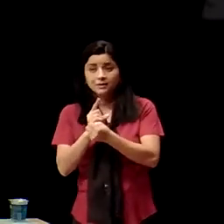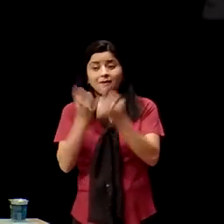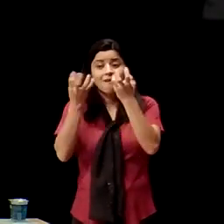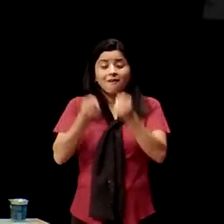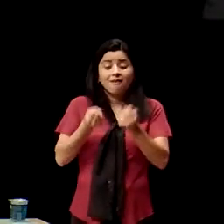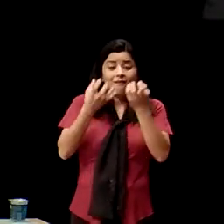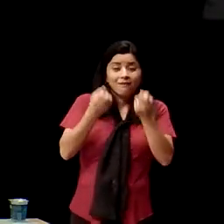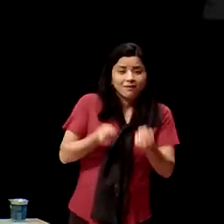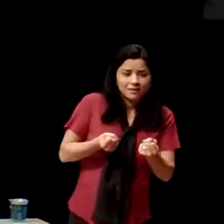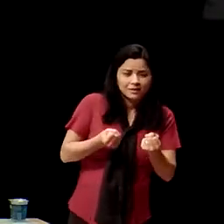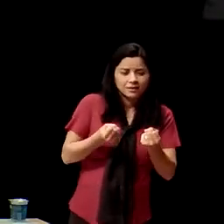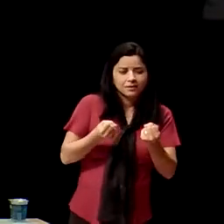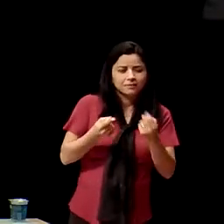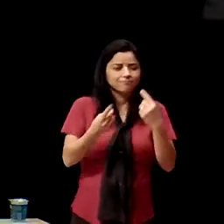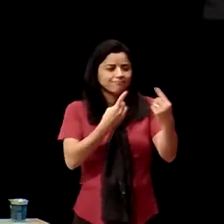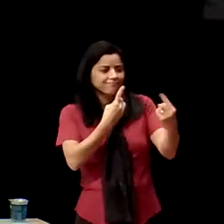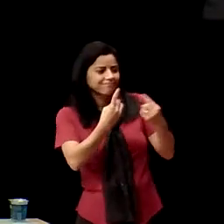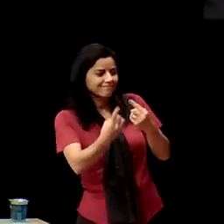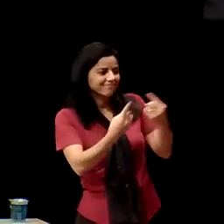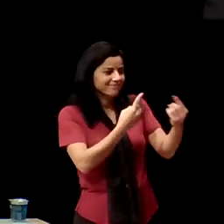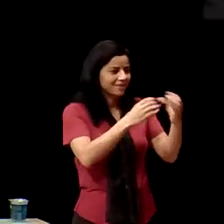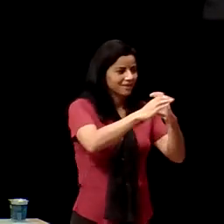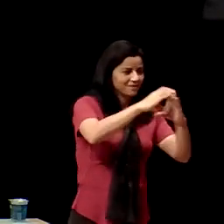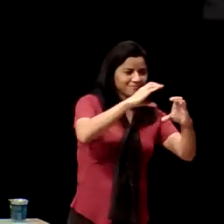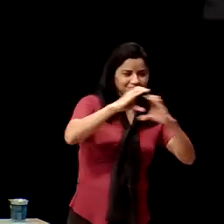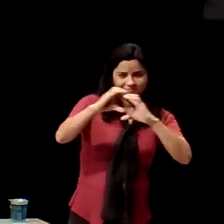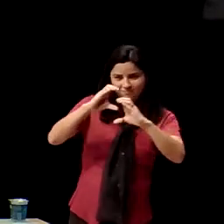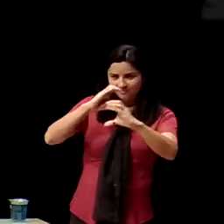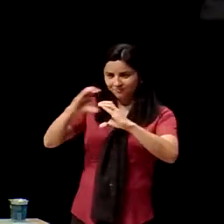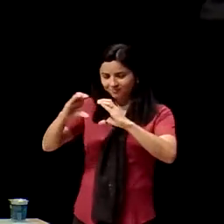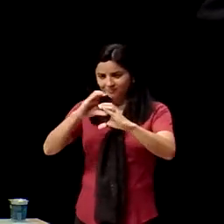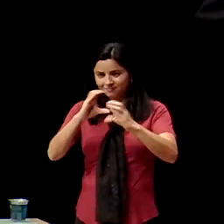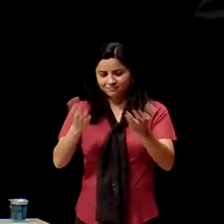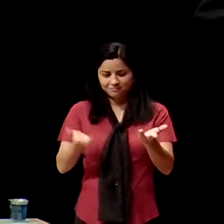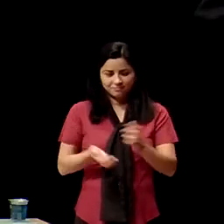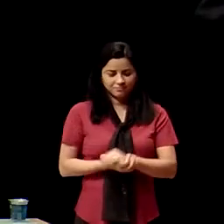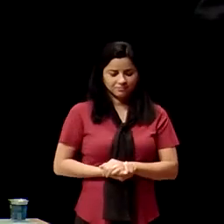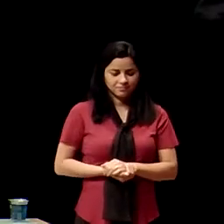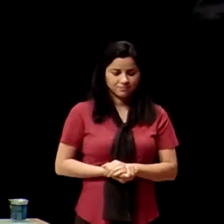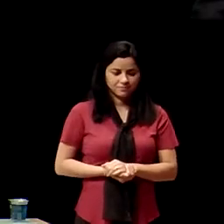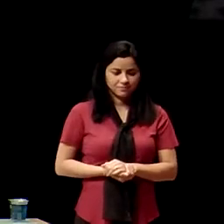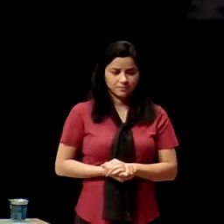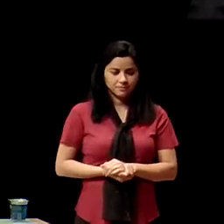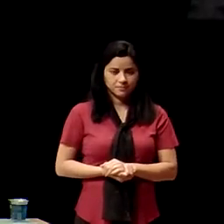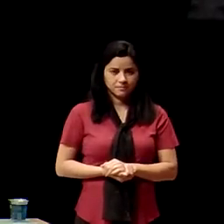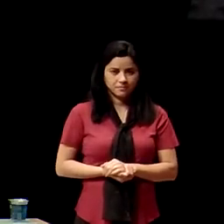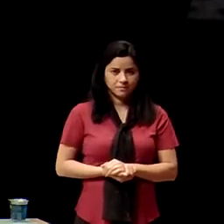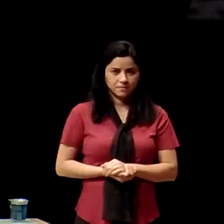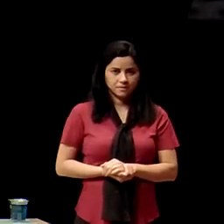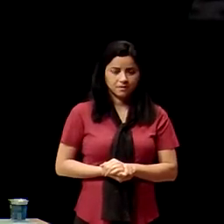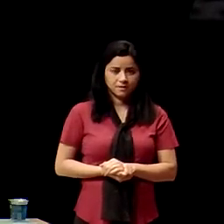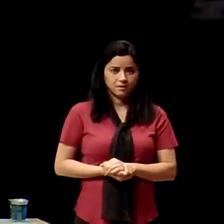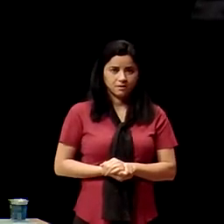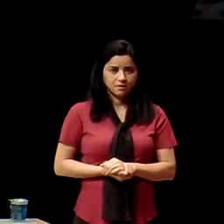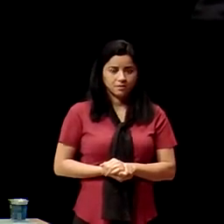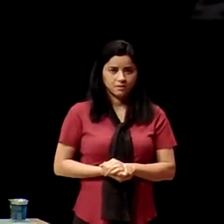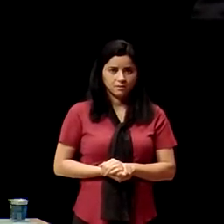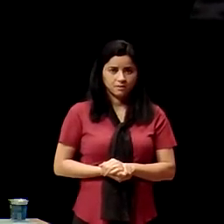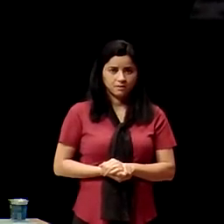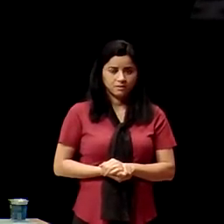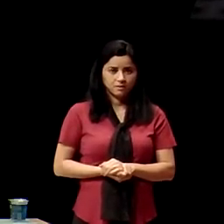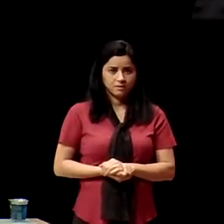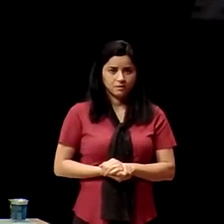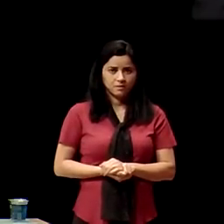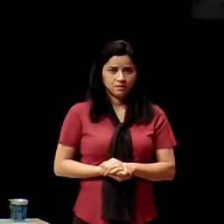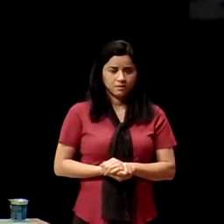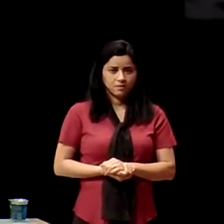consideração esses diálogos, essa comunicação. By the way, this orientation, communication